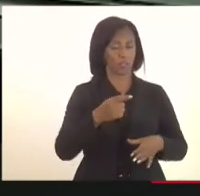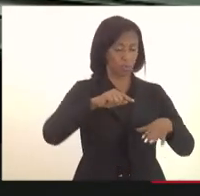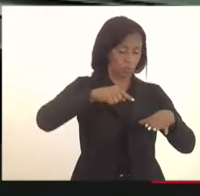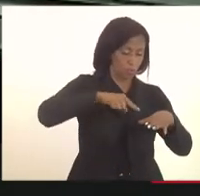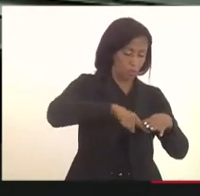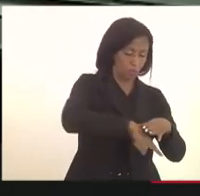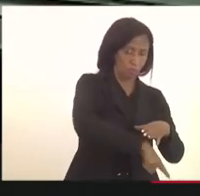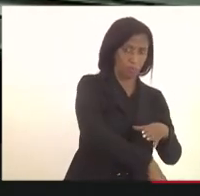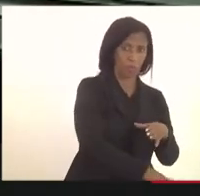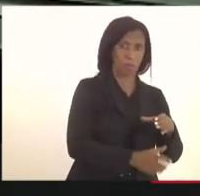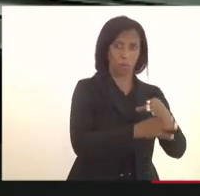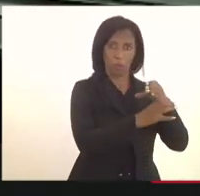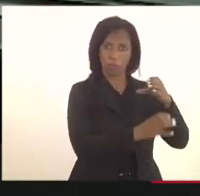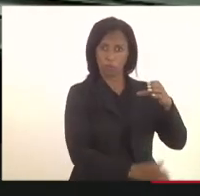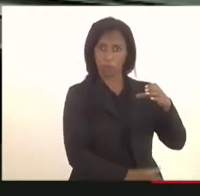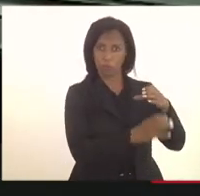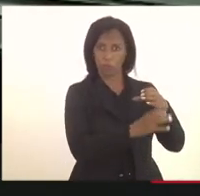poços